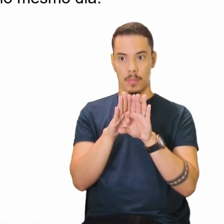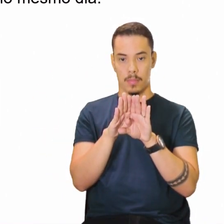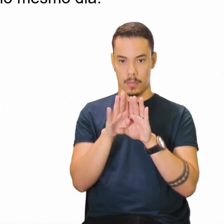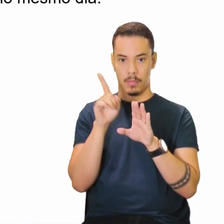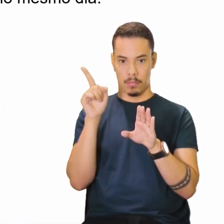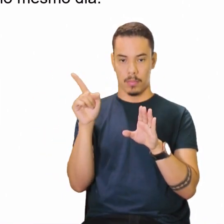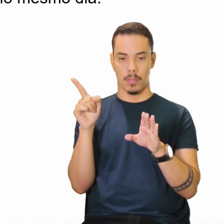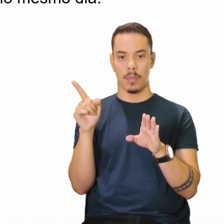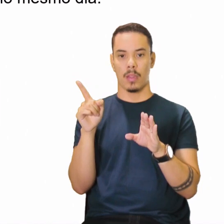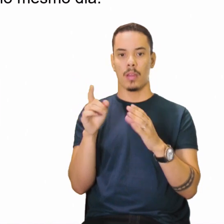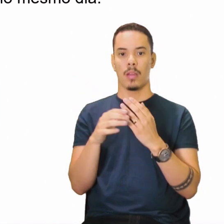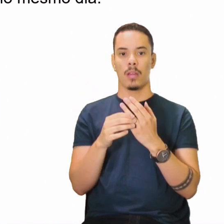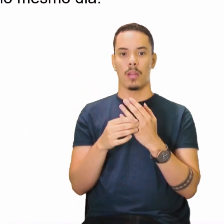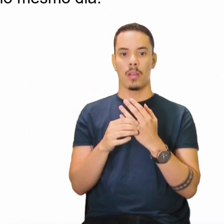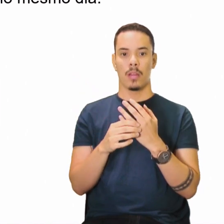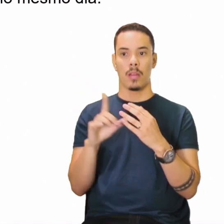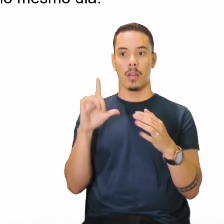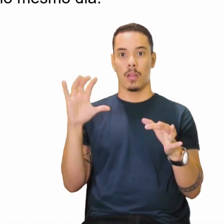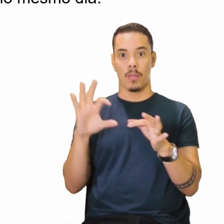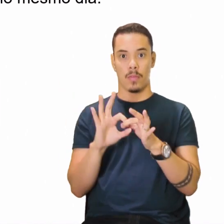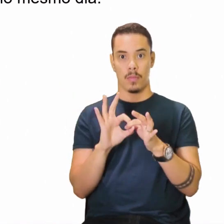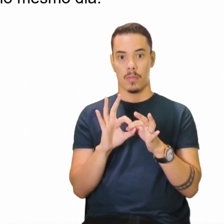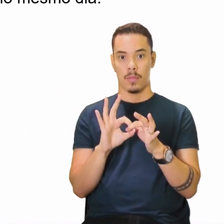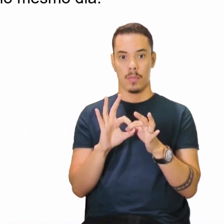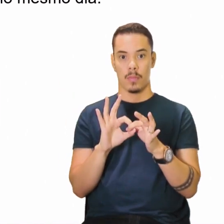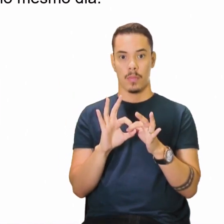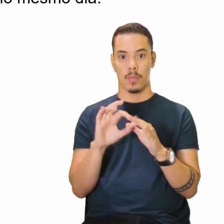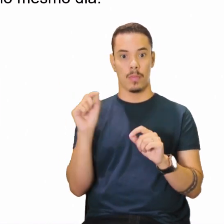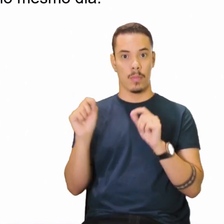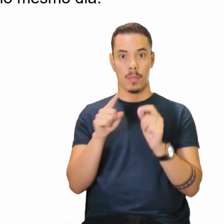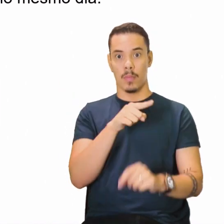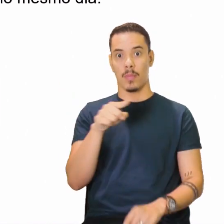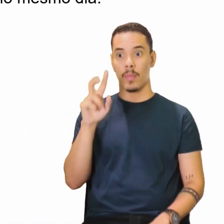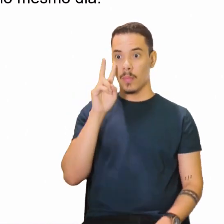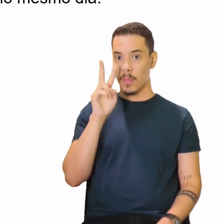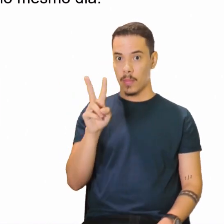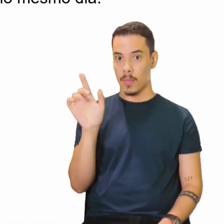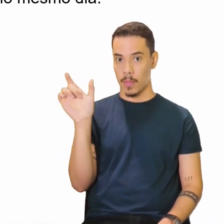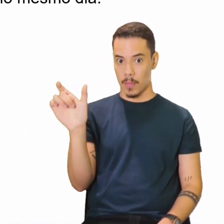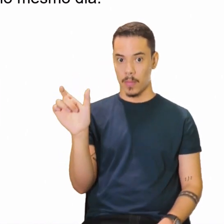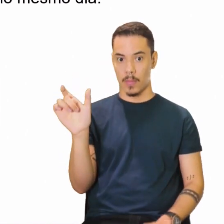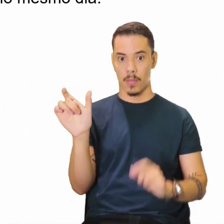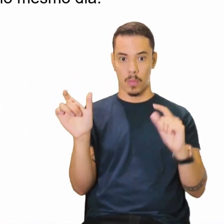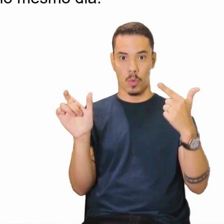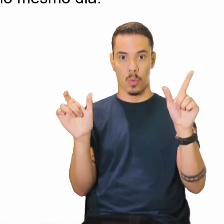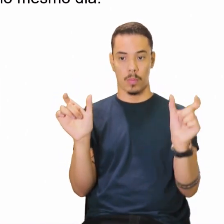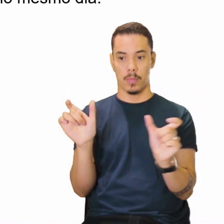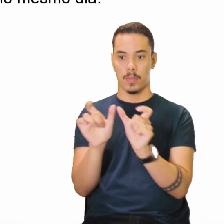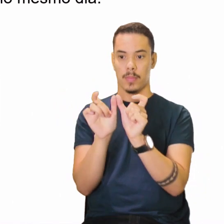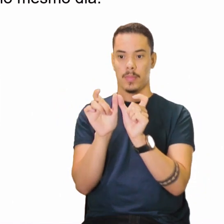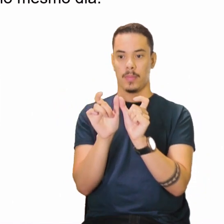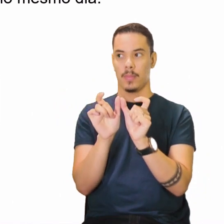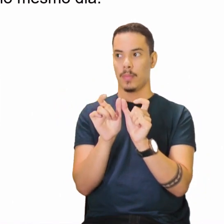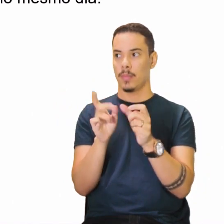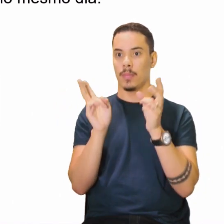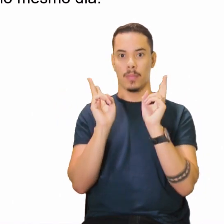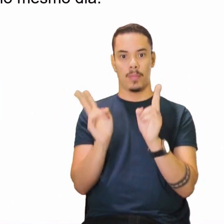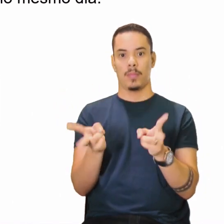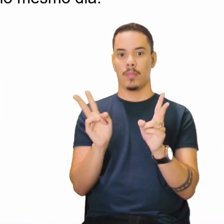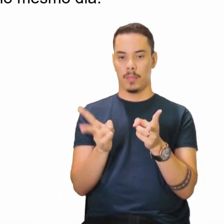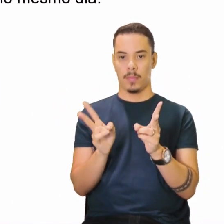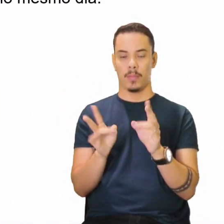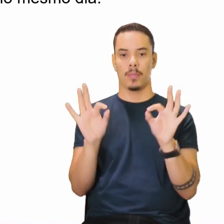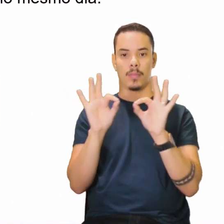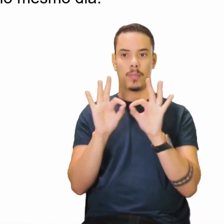essa conjunção, a função dela não é ligar? Ela está ligando uma palavra a outra palavra. Da